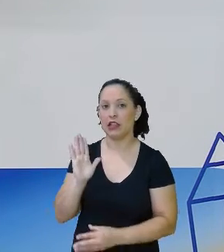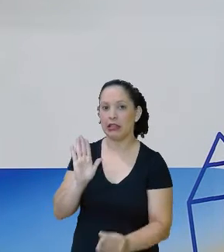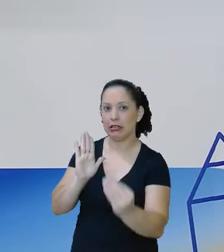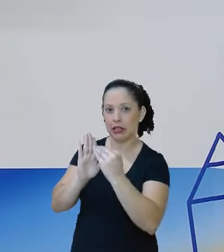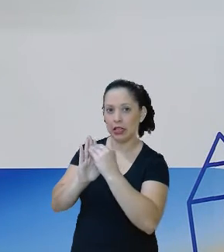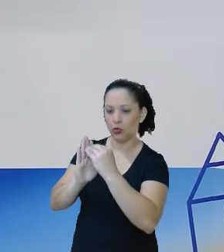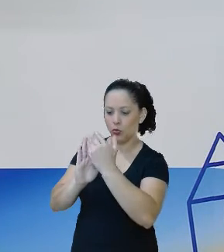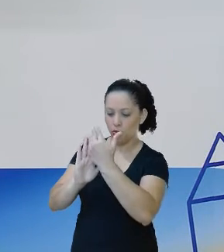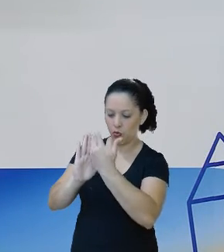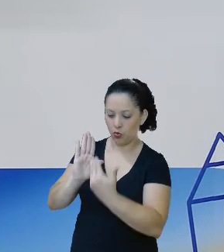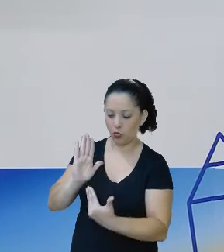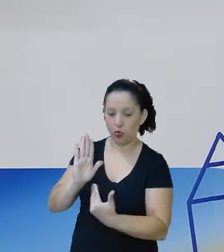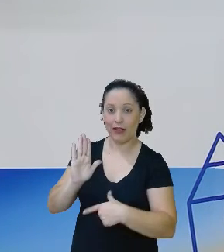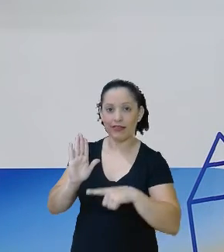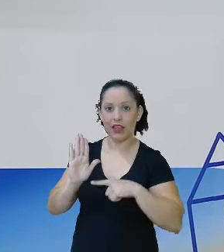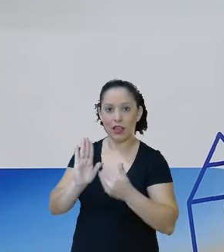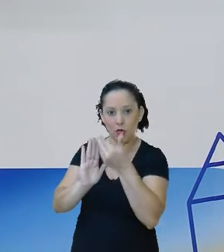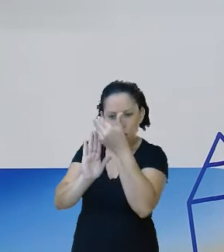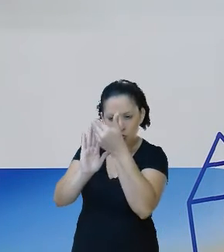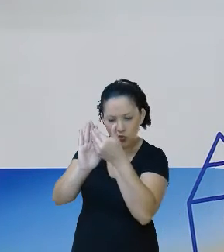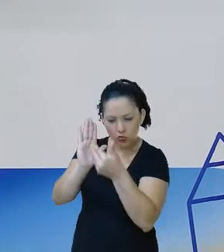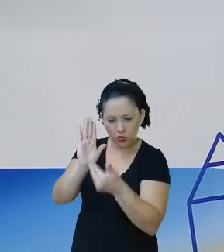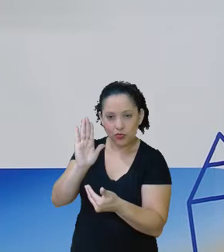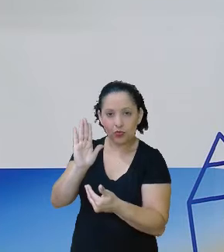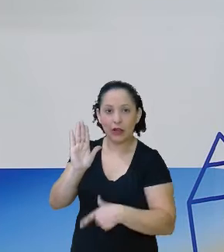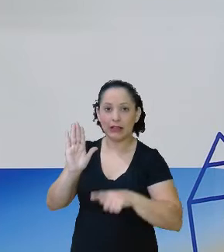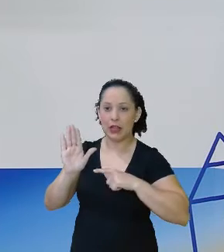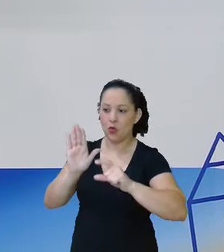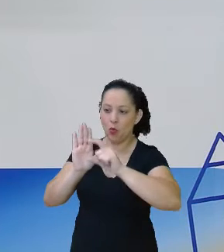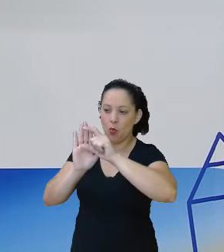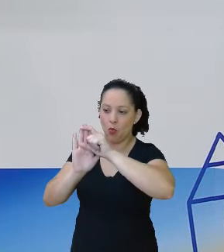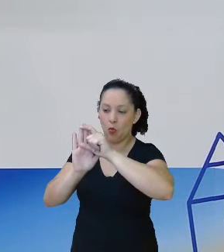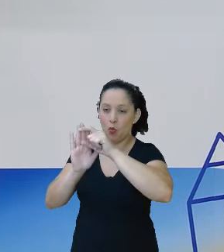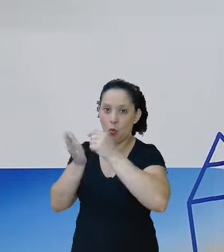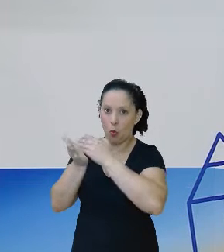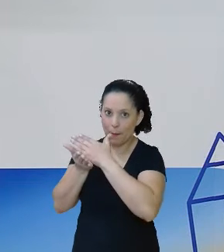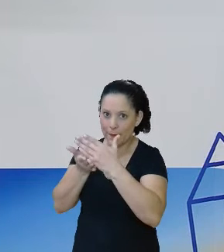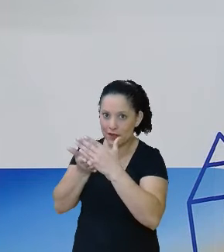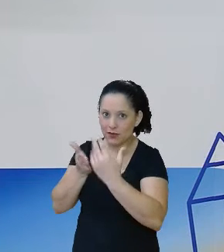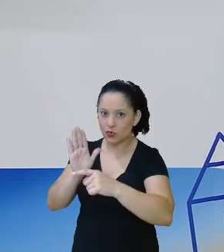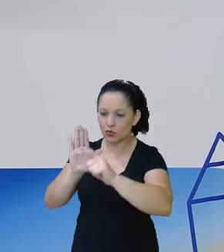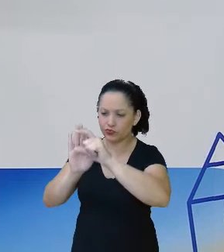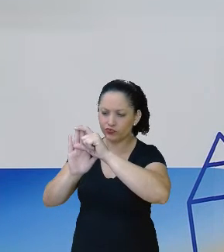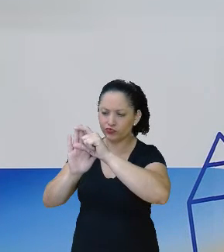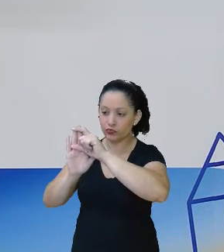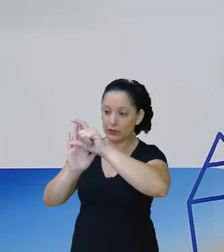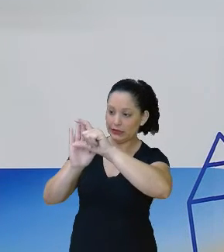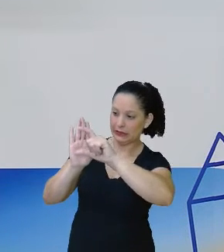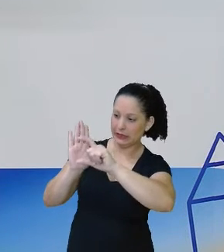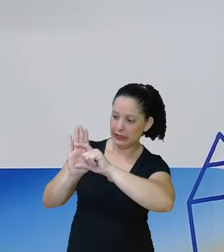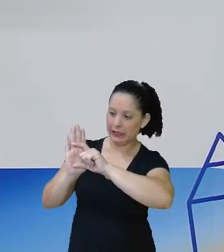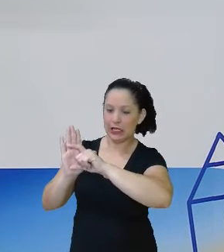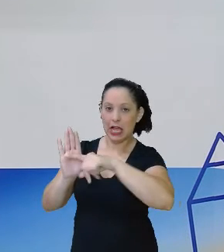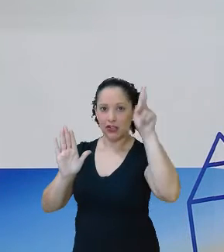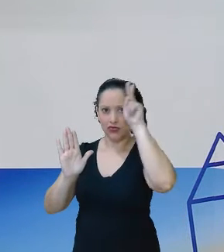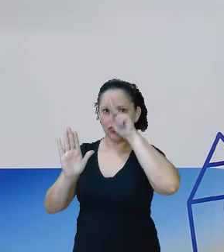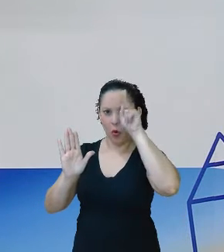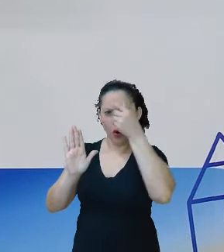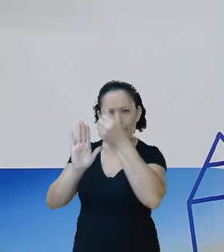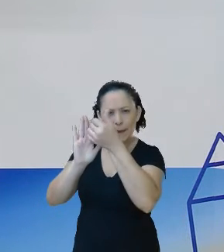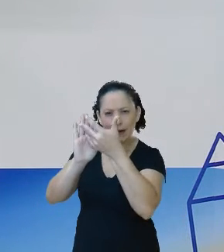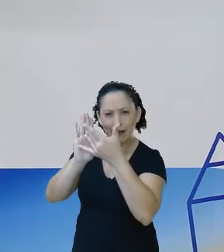é a história em si. Dentro desse enredo, nós temos o início, nós temos ali o desenvolvimento e